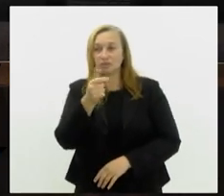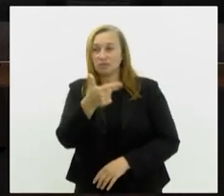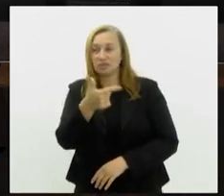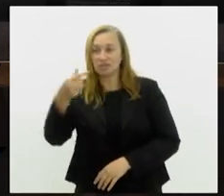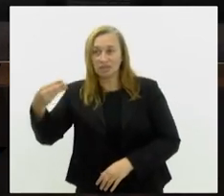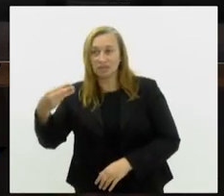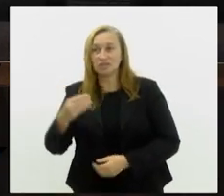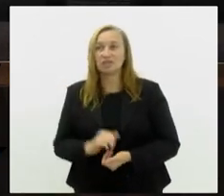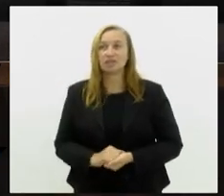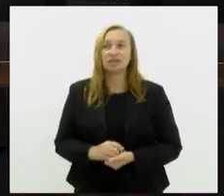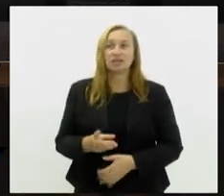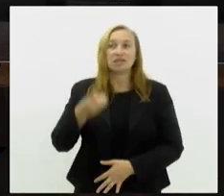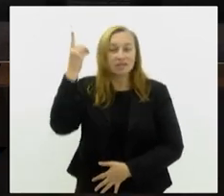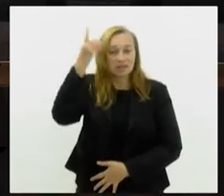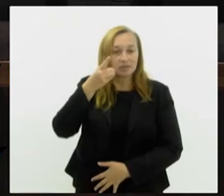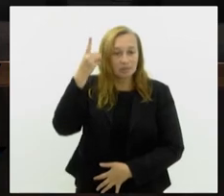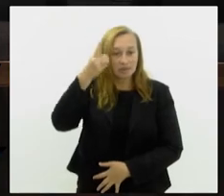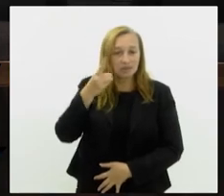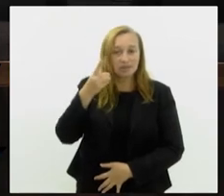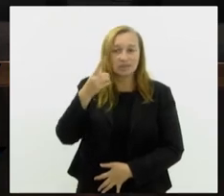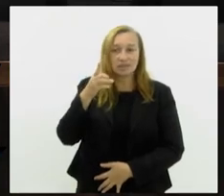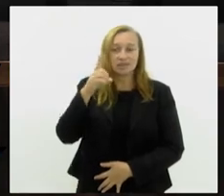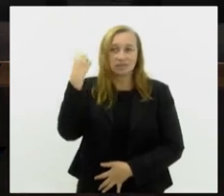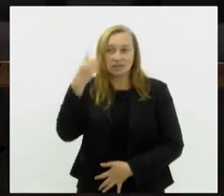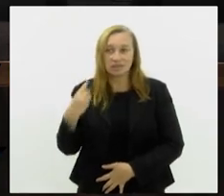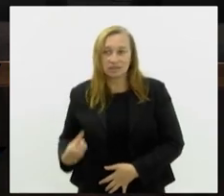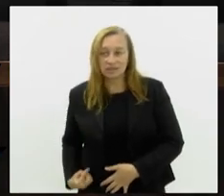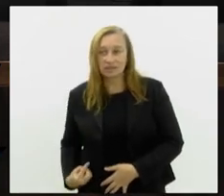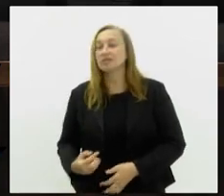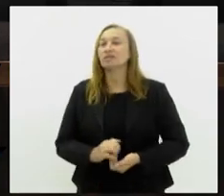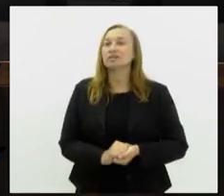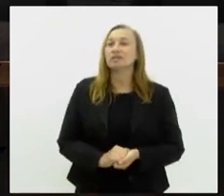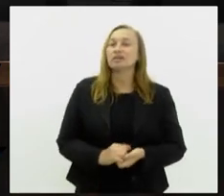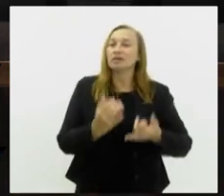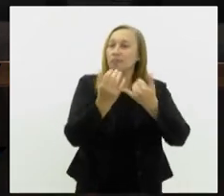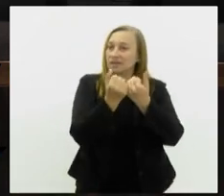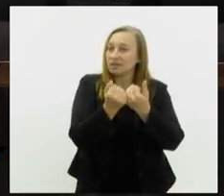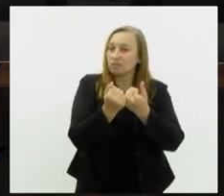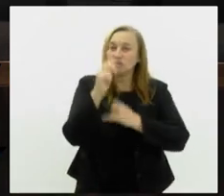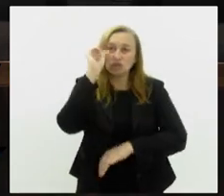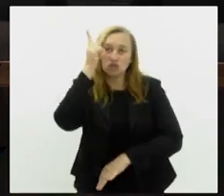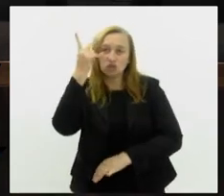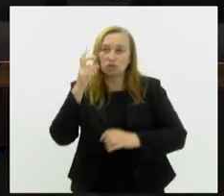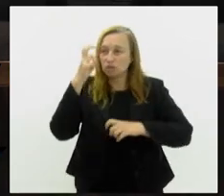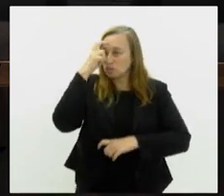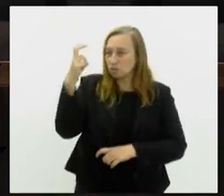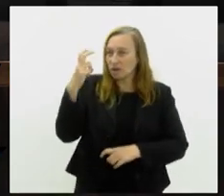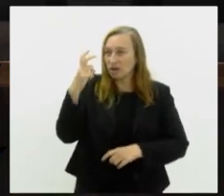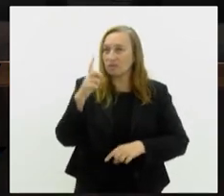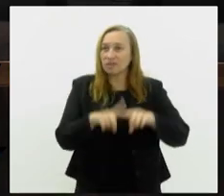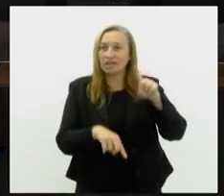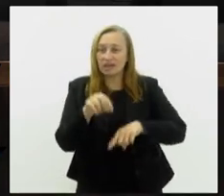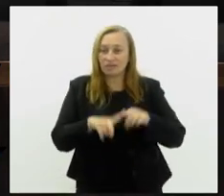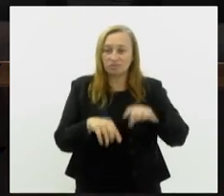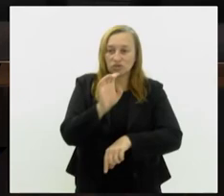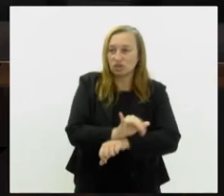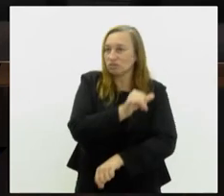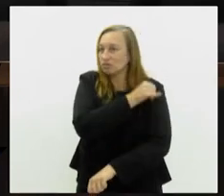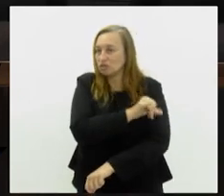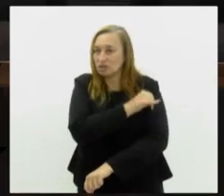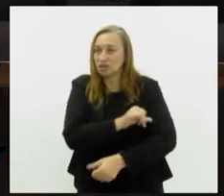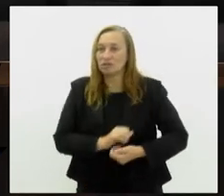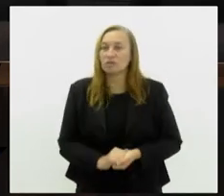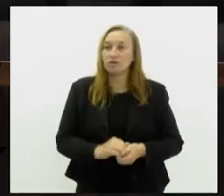2352/2023, de autoria da deputada Dani Balbi, que determina como patrimônio histórico e cultural e material do Estado do Rio de Janeiro